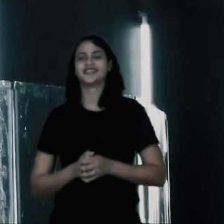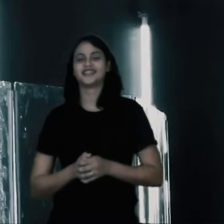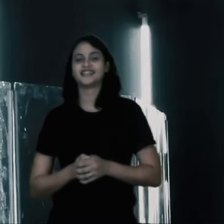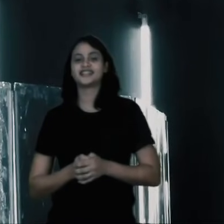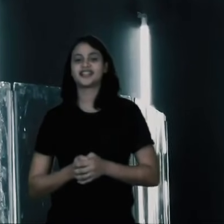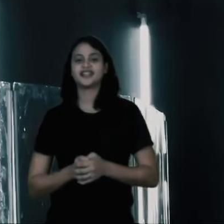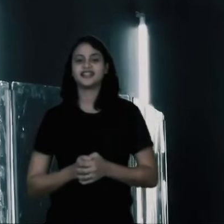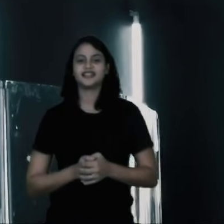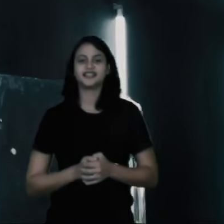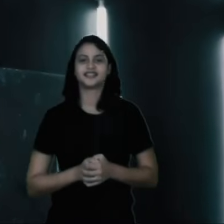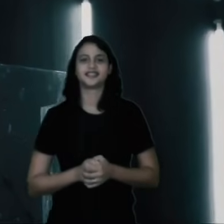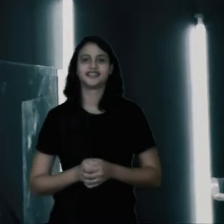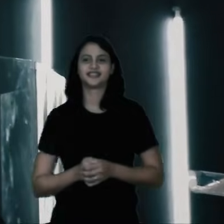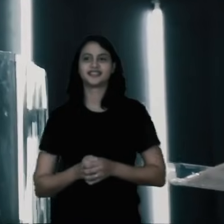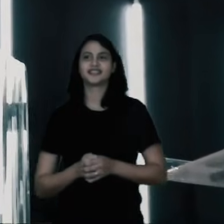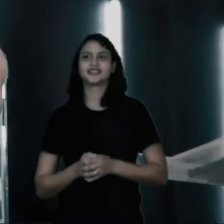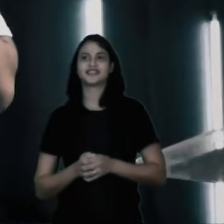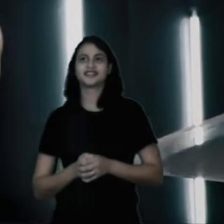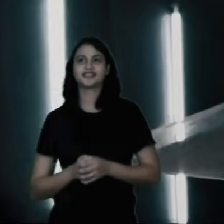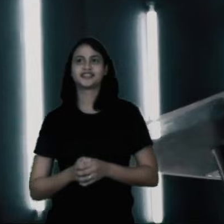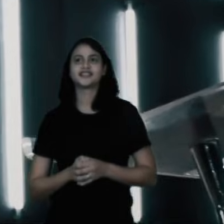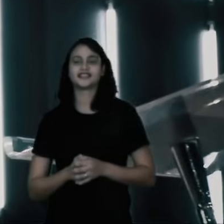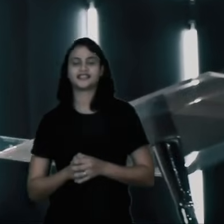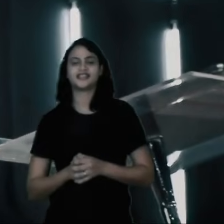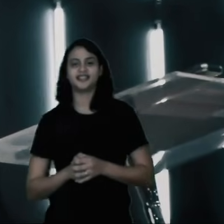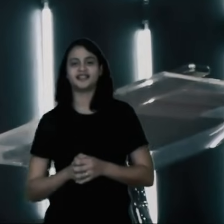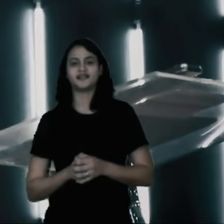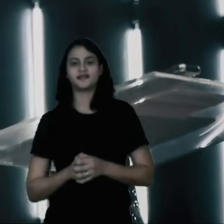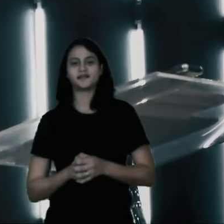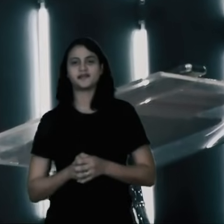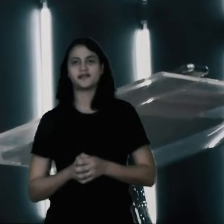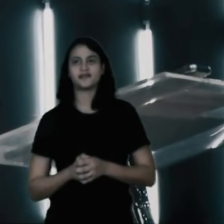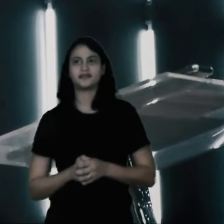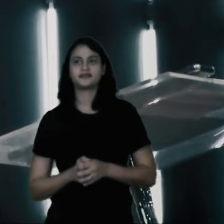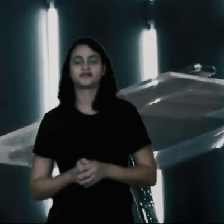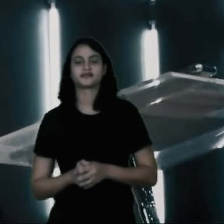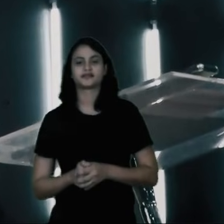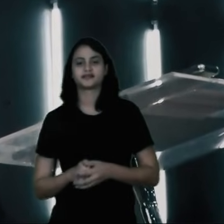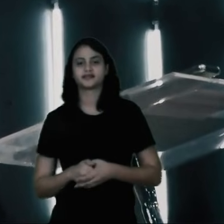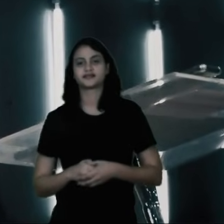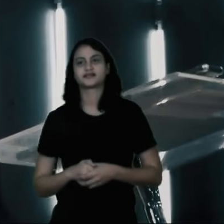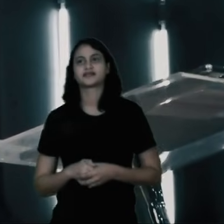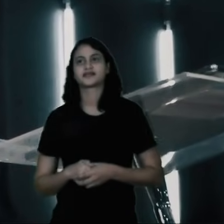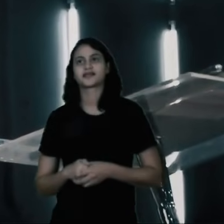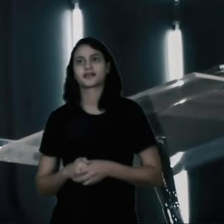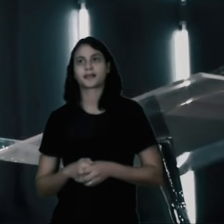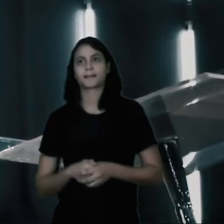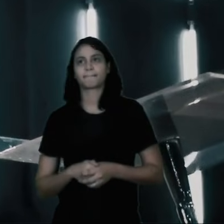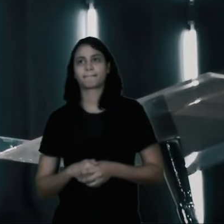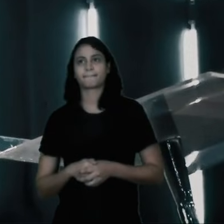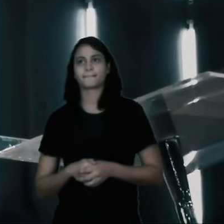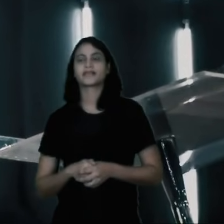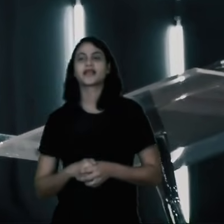dominou o coração dessa pessoa. E aí essa pessoa diz assim: nunca mais vou dar chance para um homem. Vou me relacionar com